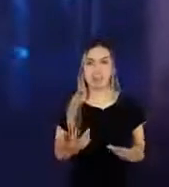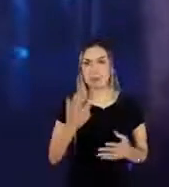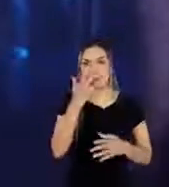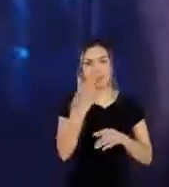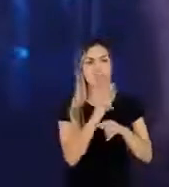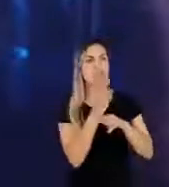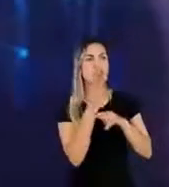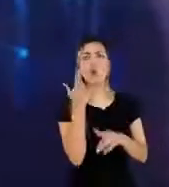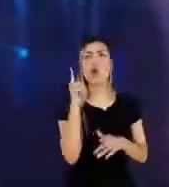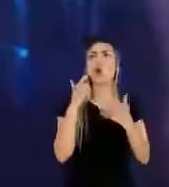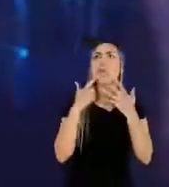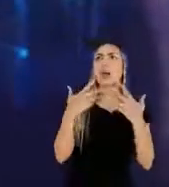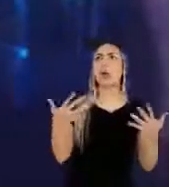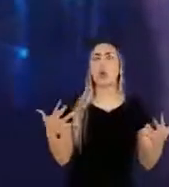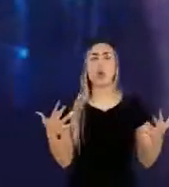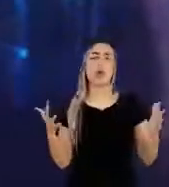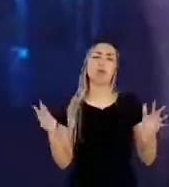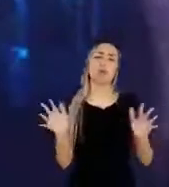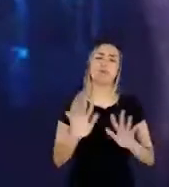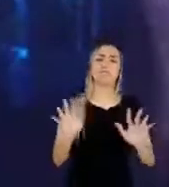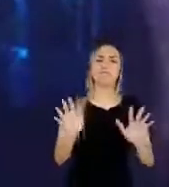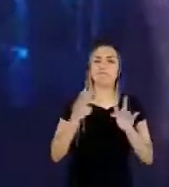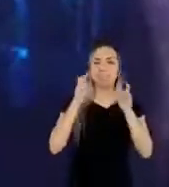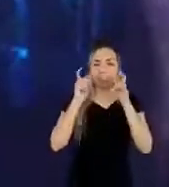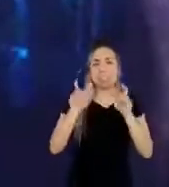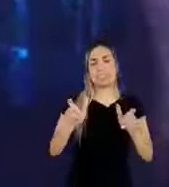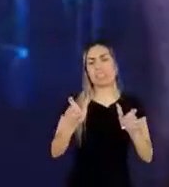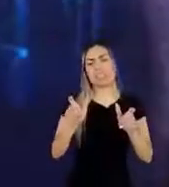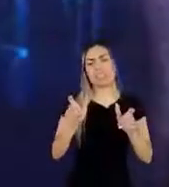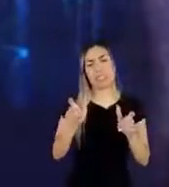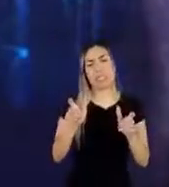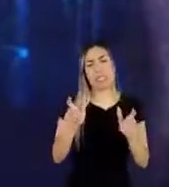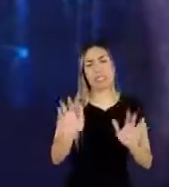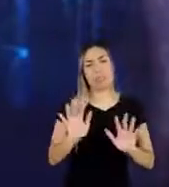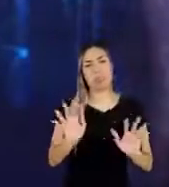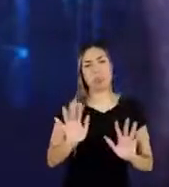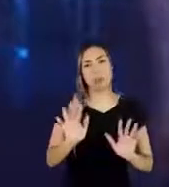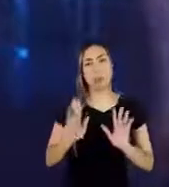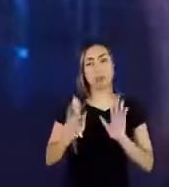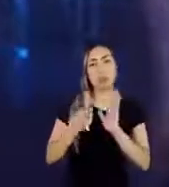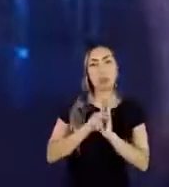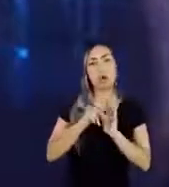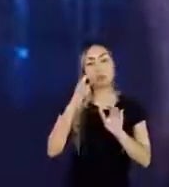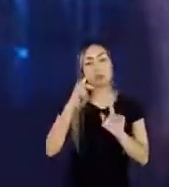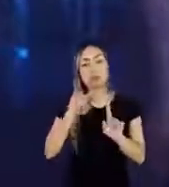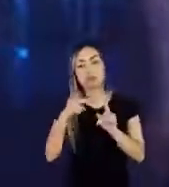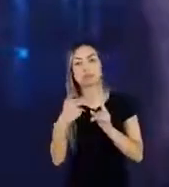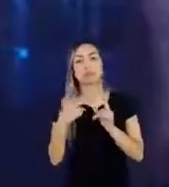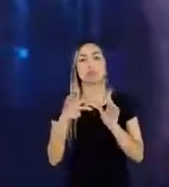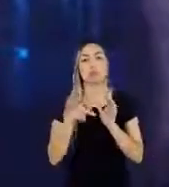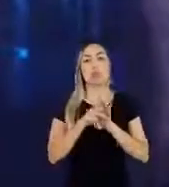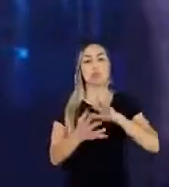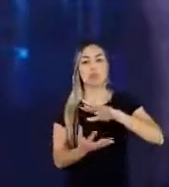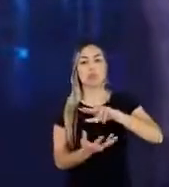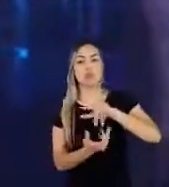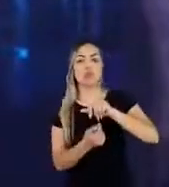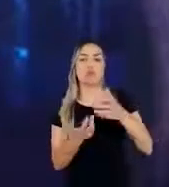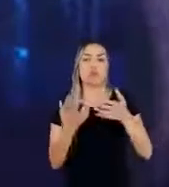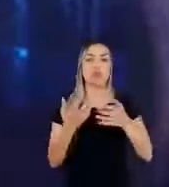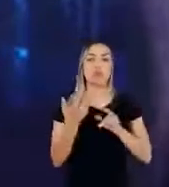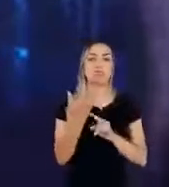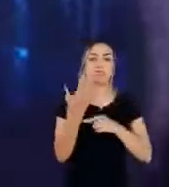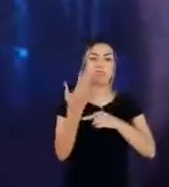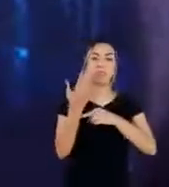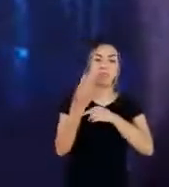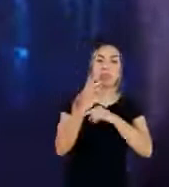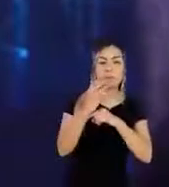que não nos é tão apetitoso do ponto de vista da perspectiva que o mundo tem de descarbonização. Não adianta